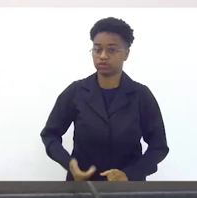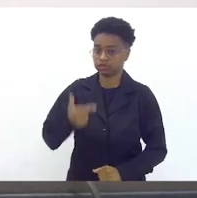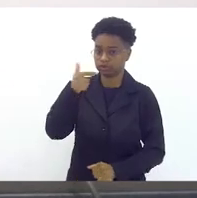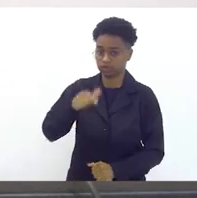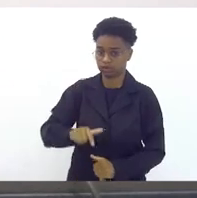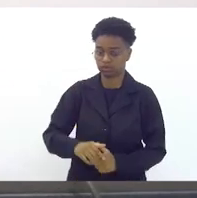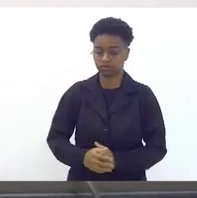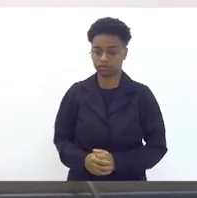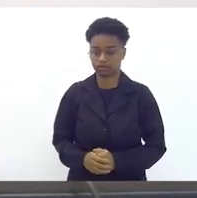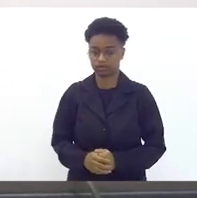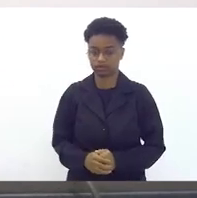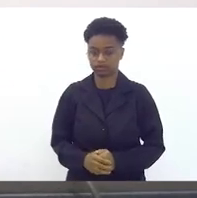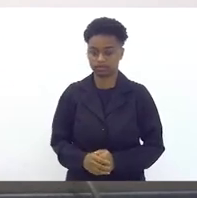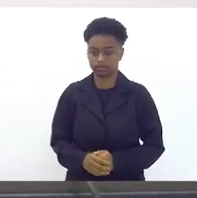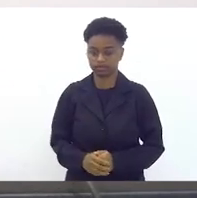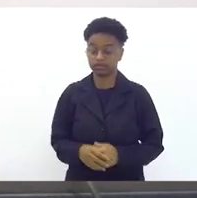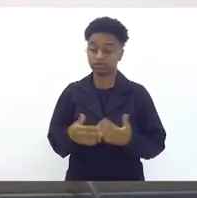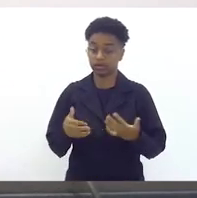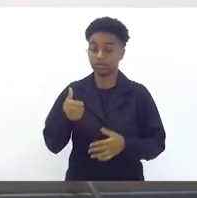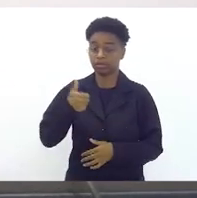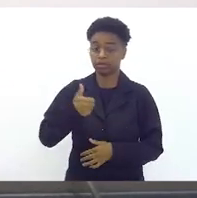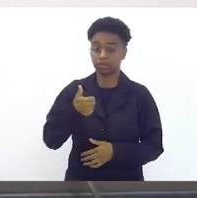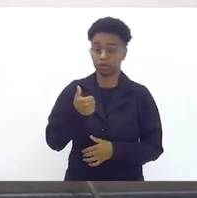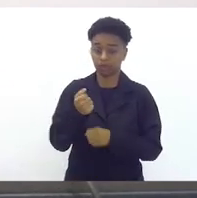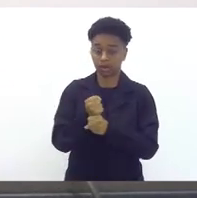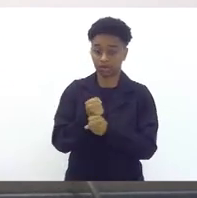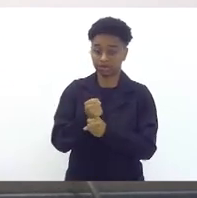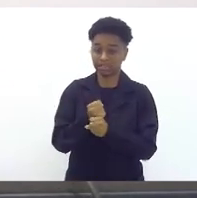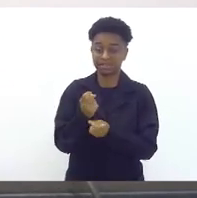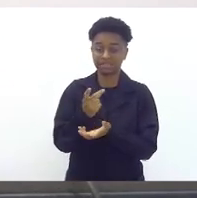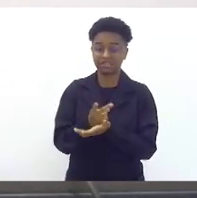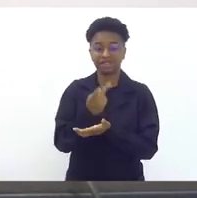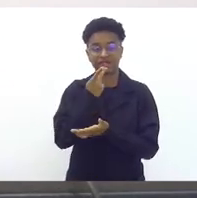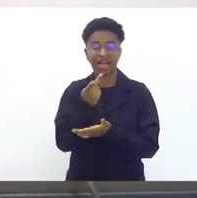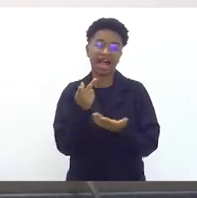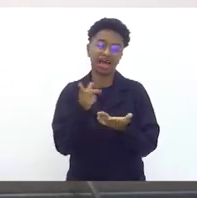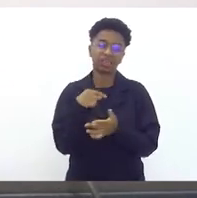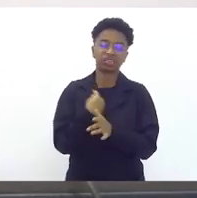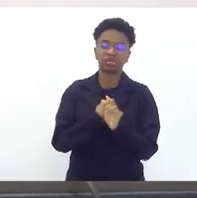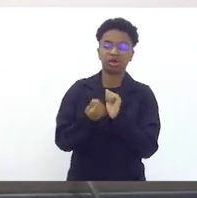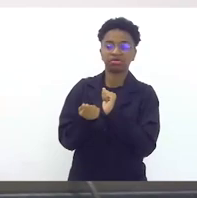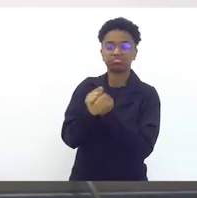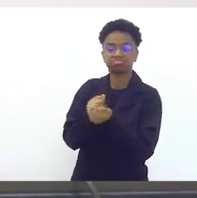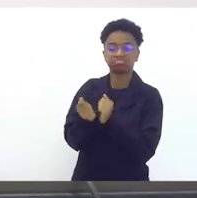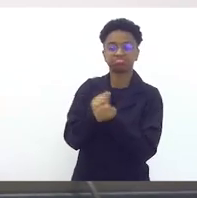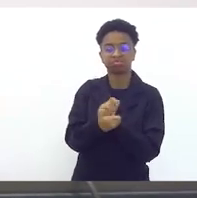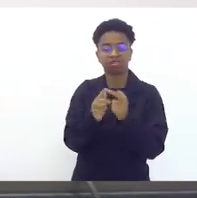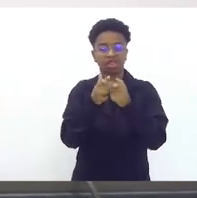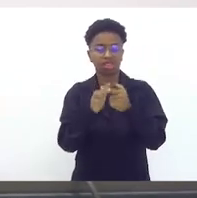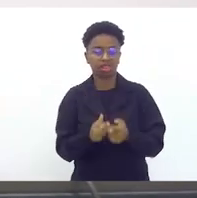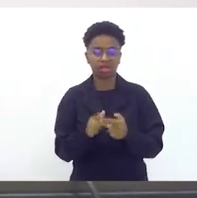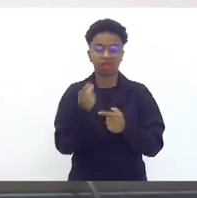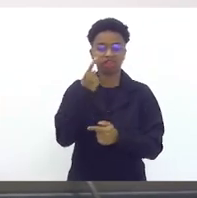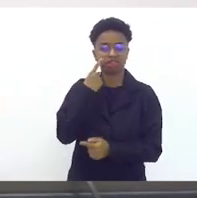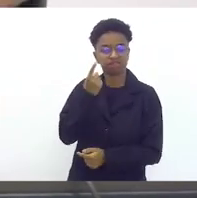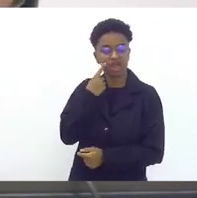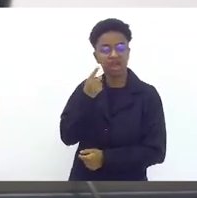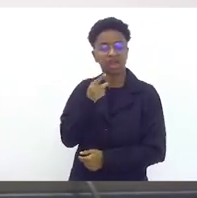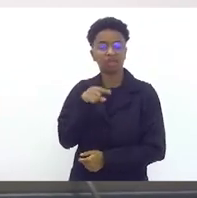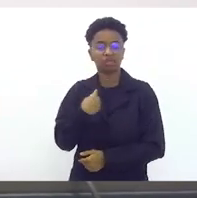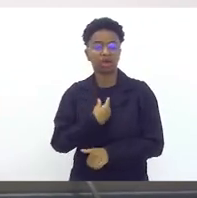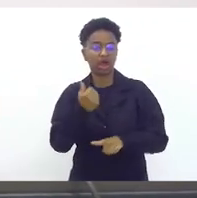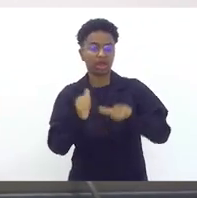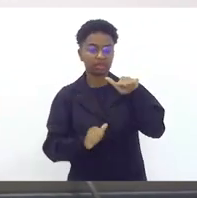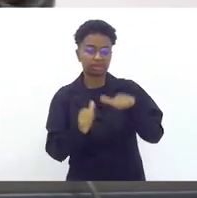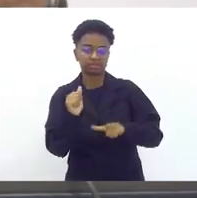Então, o primeiro ano de um governo é sempre dizer assim, estamos ajustando, estamos vendo, vamos